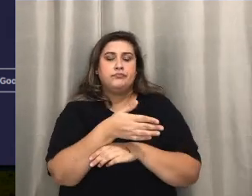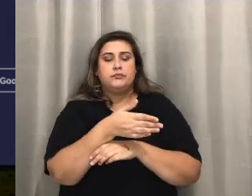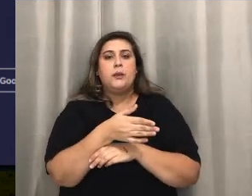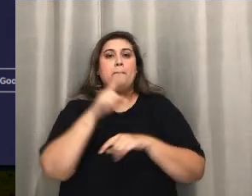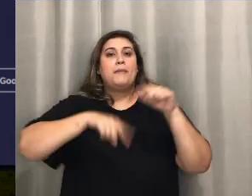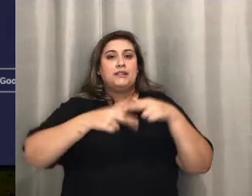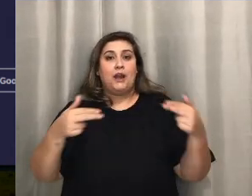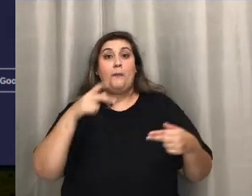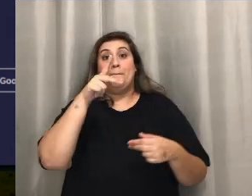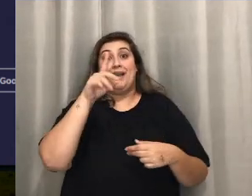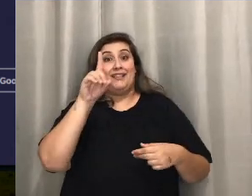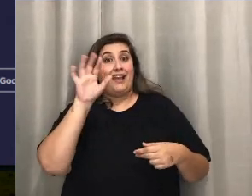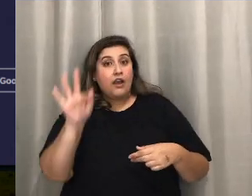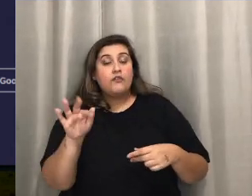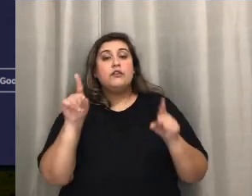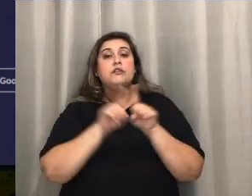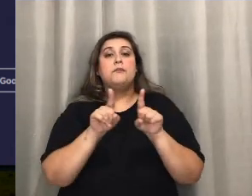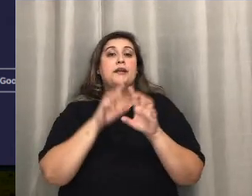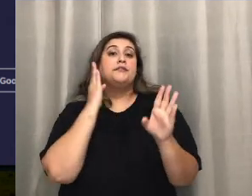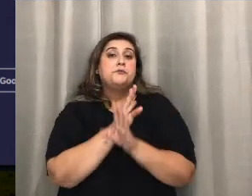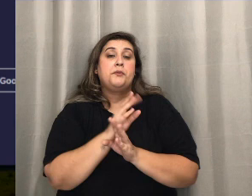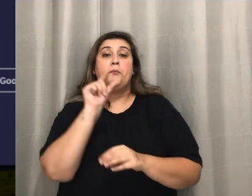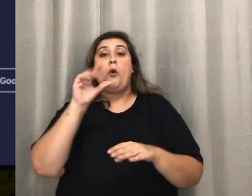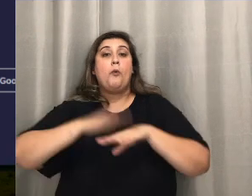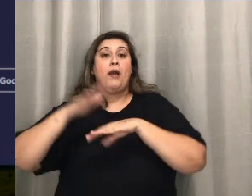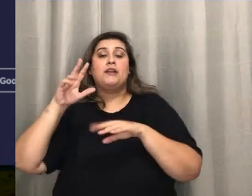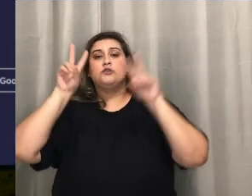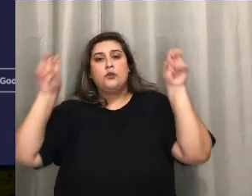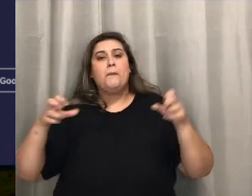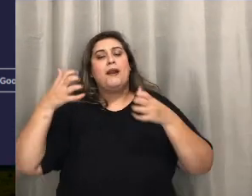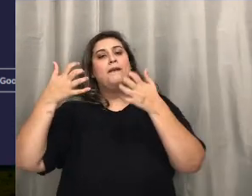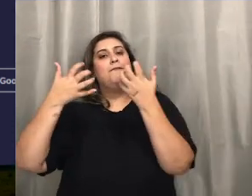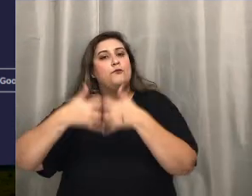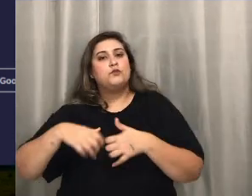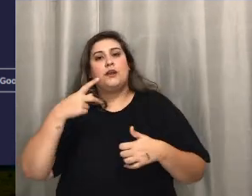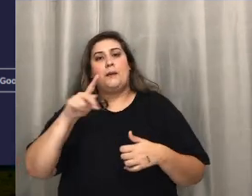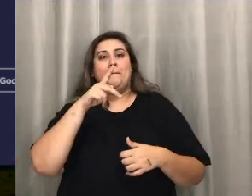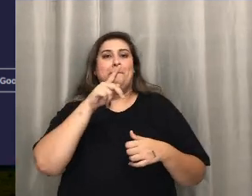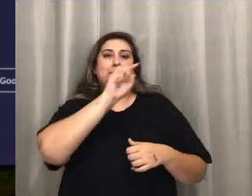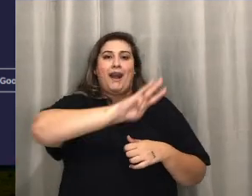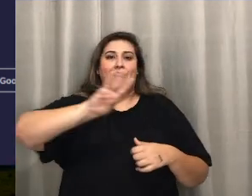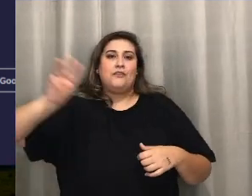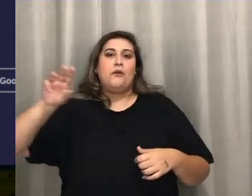Convido vocês então a acessar o nosso material em PDF e